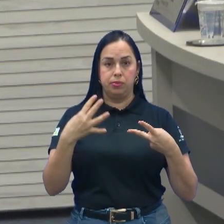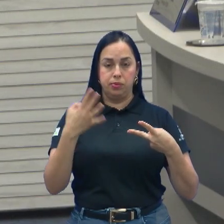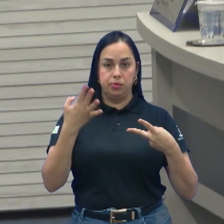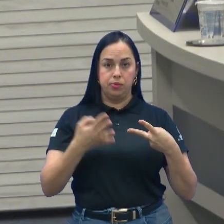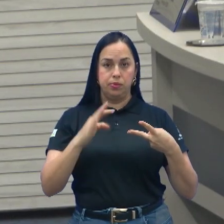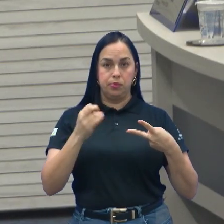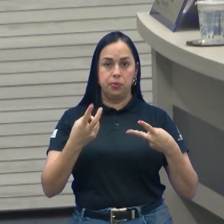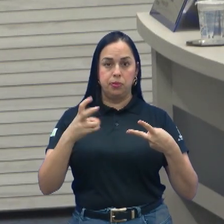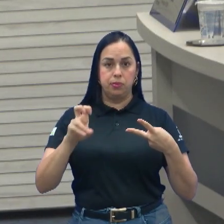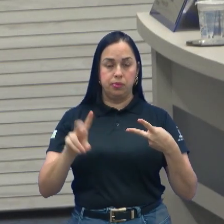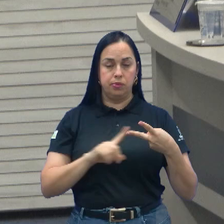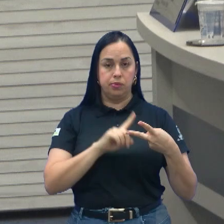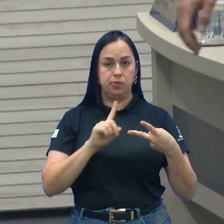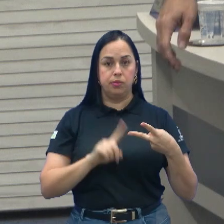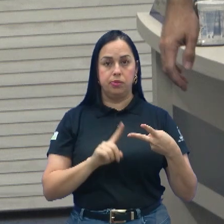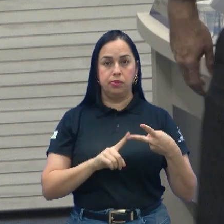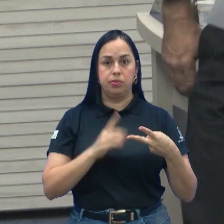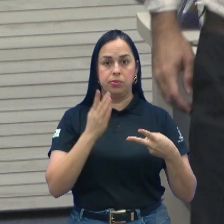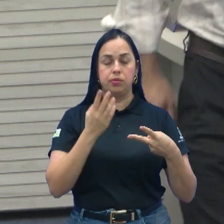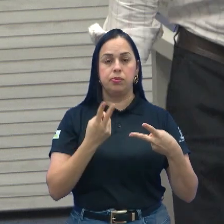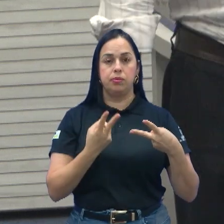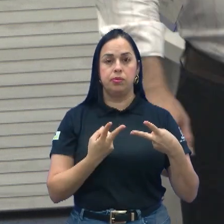20.384/2025 e o processo